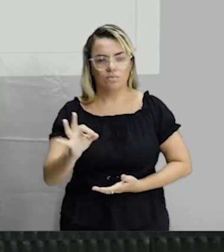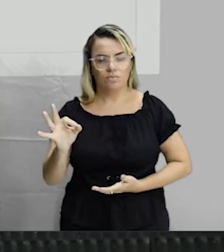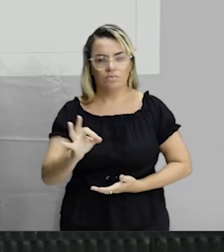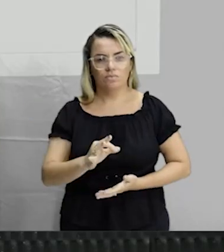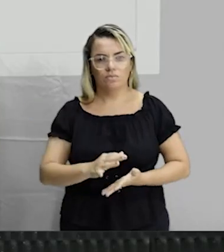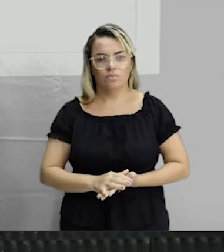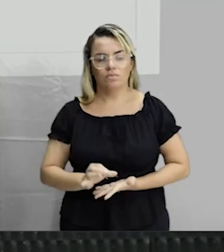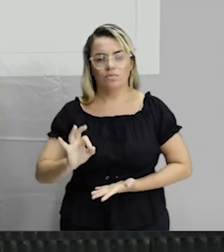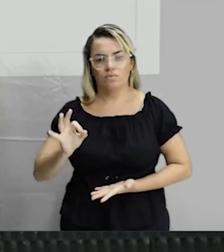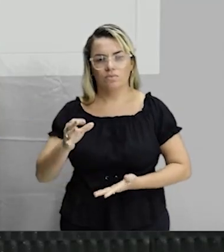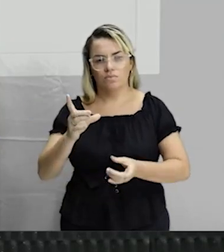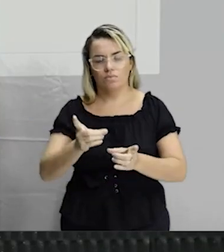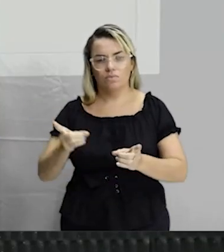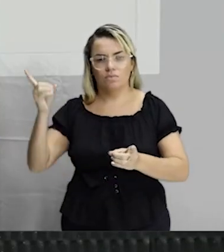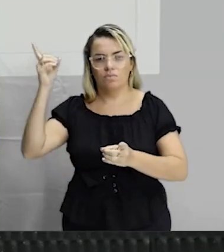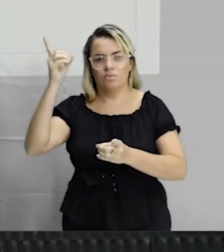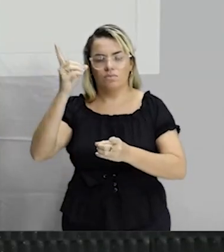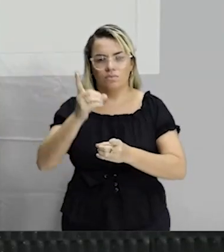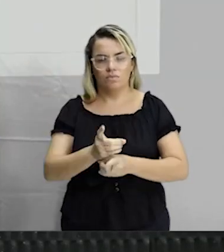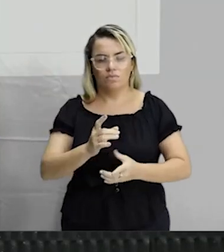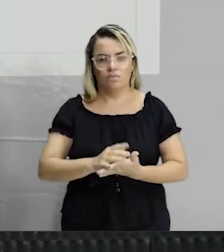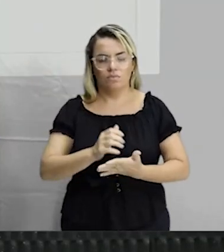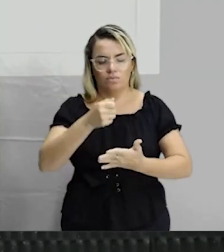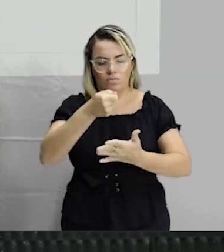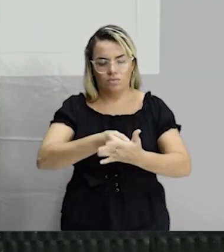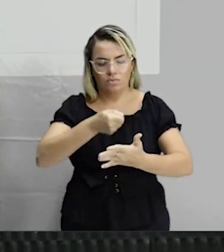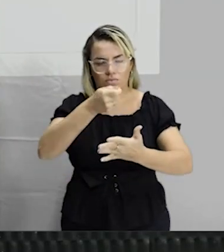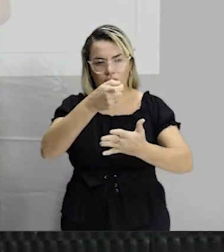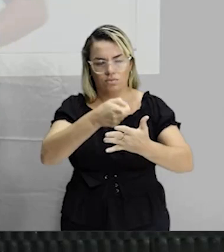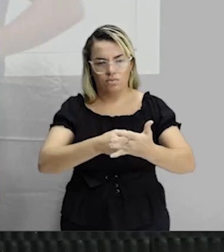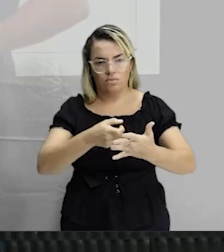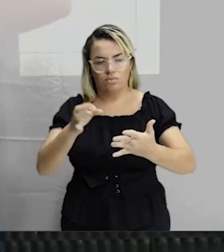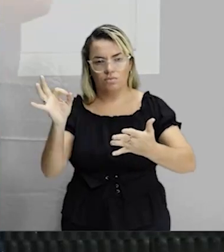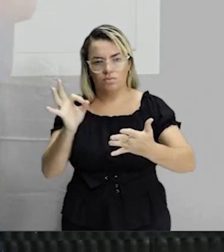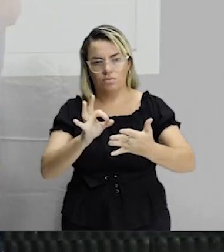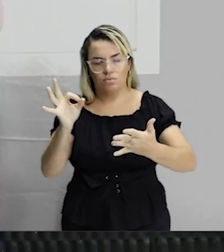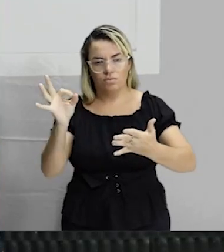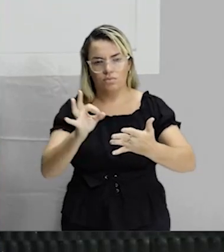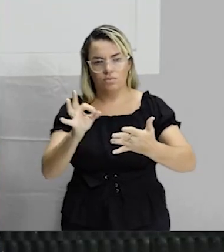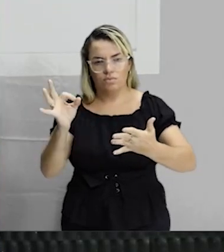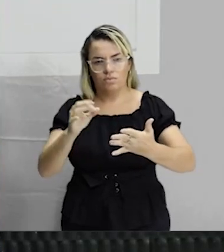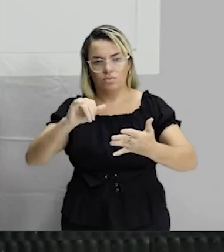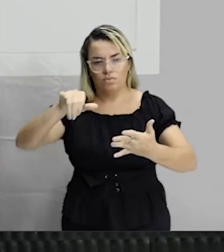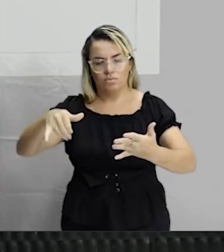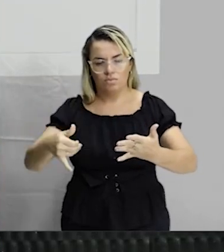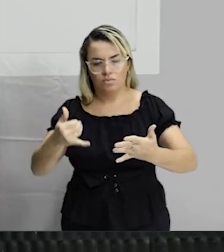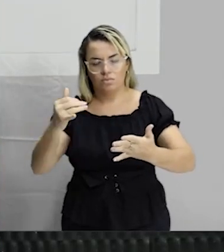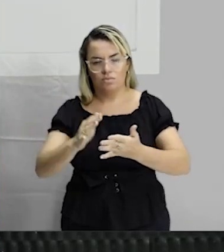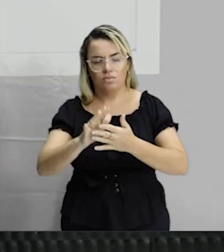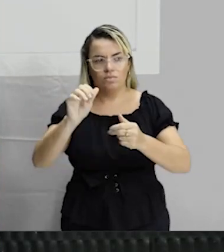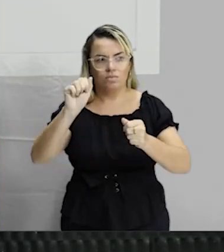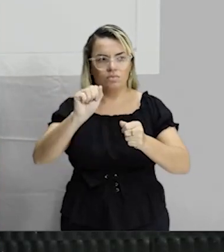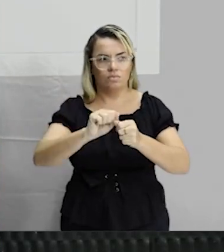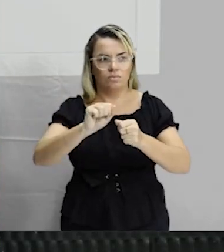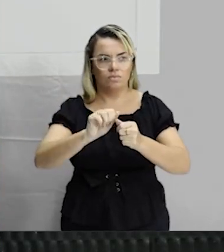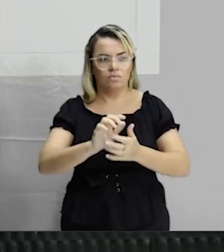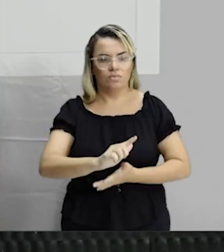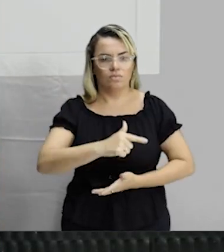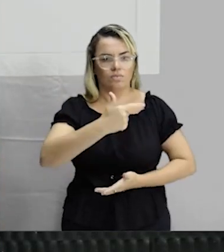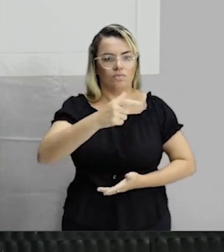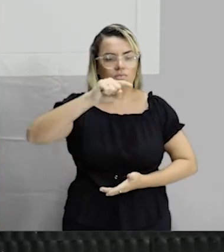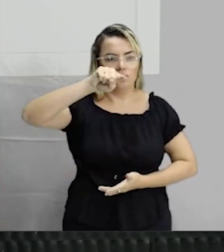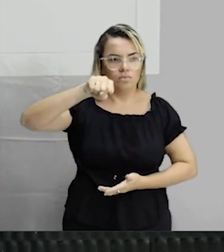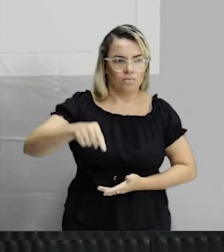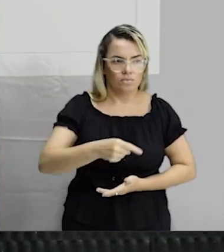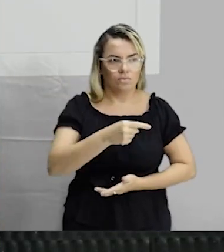Certo, galerinha? Então encontrei aí a taxa de juros, né, que fez com que